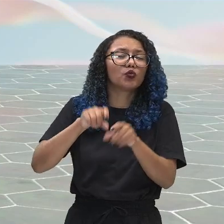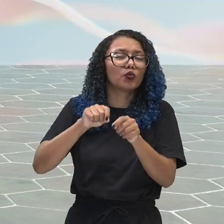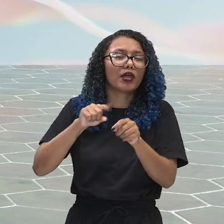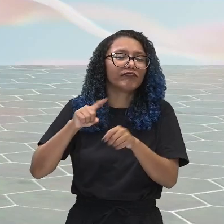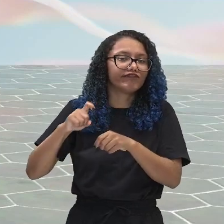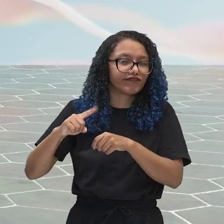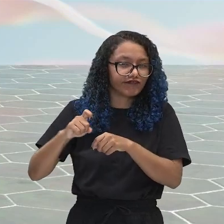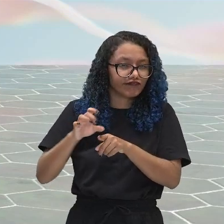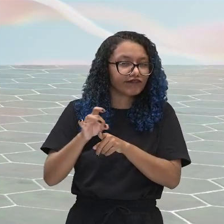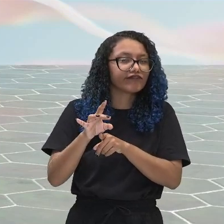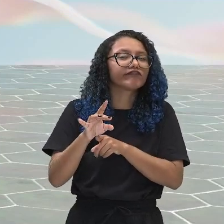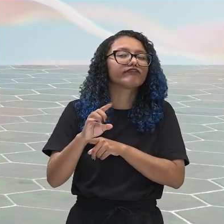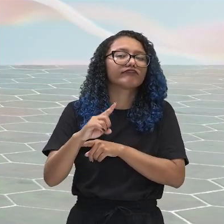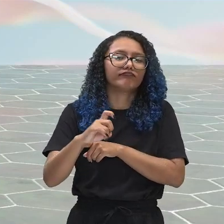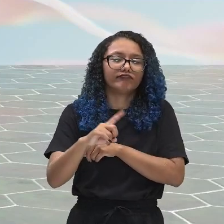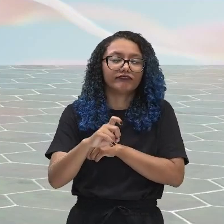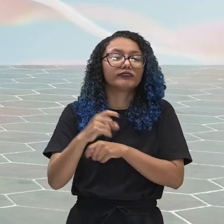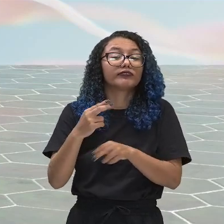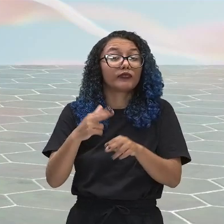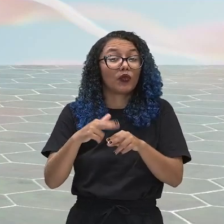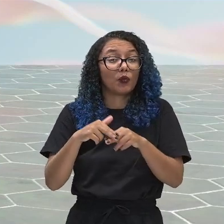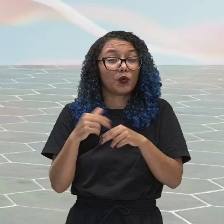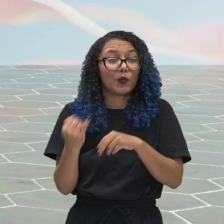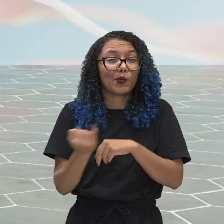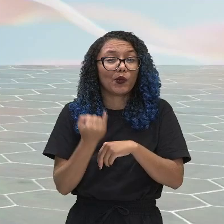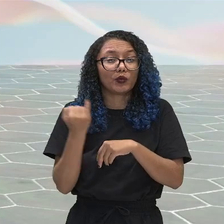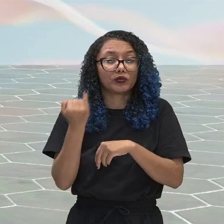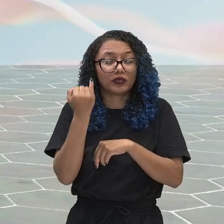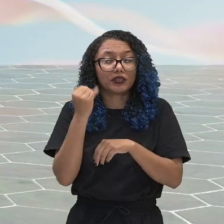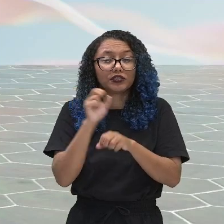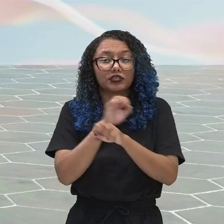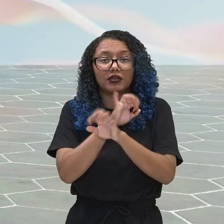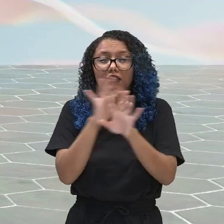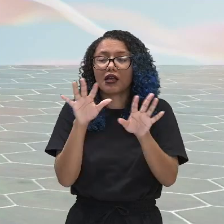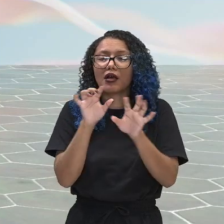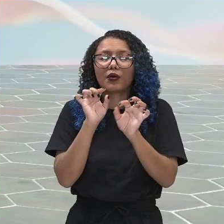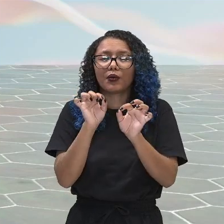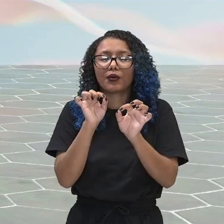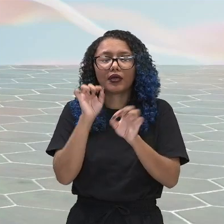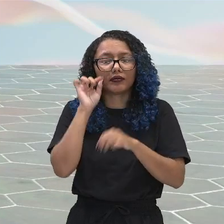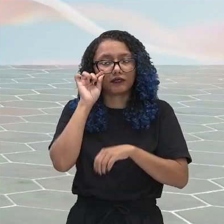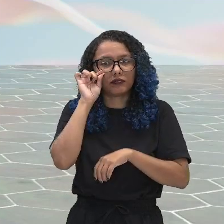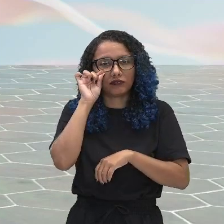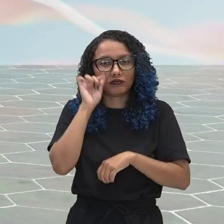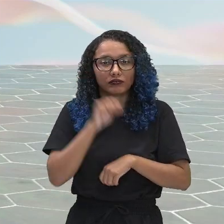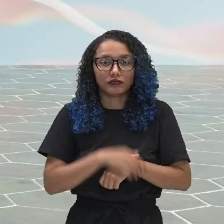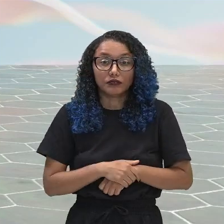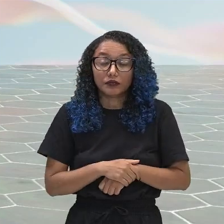É importante deixar claro aqui, né, no nosso assunto órgão de